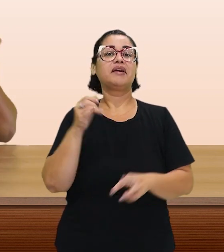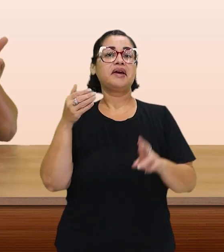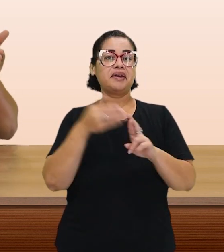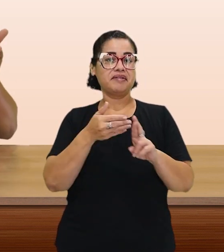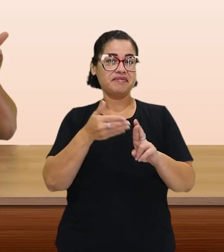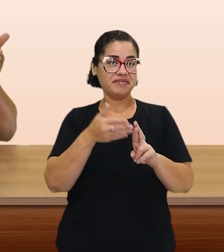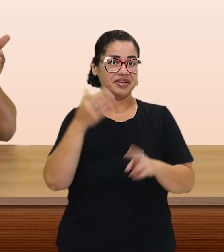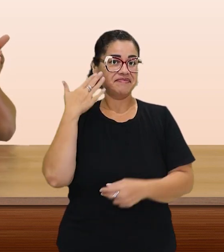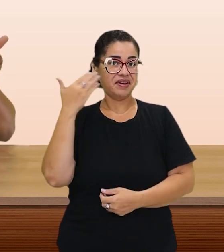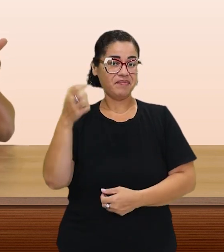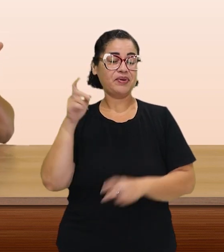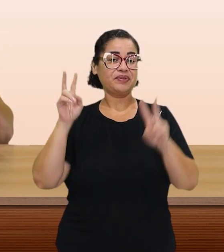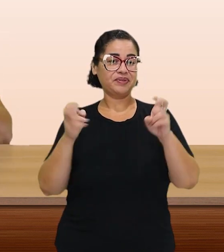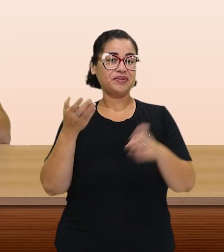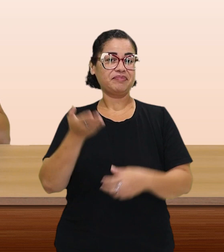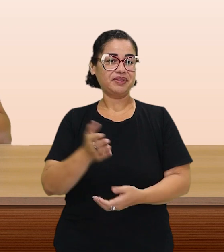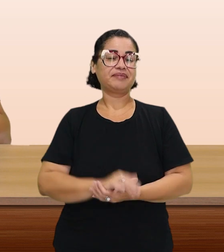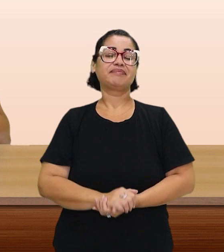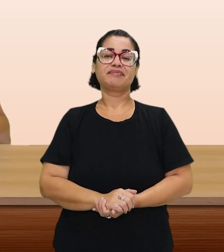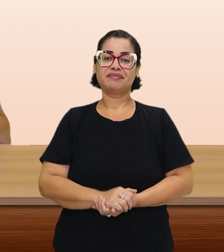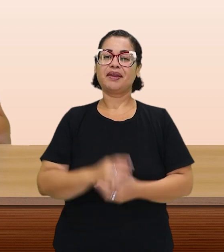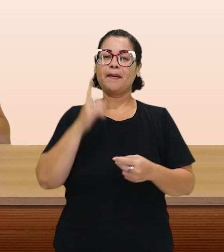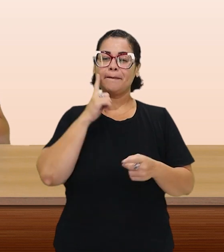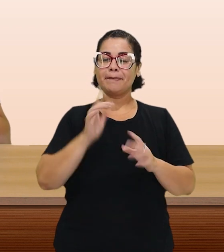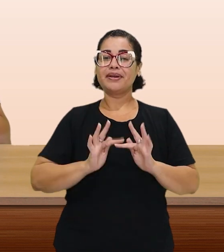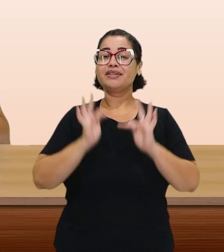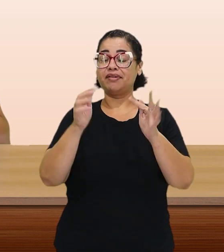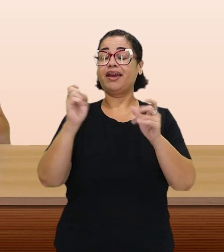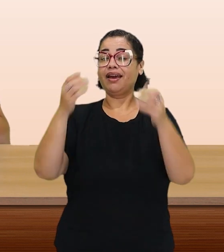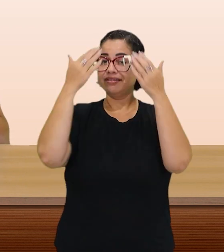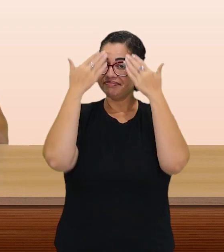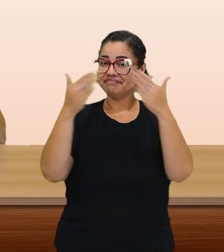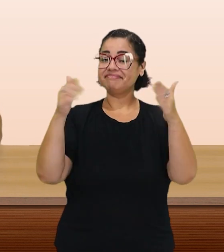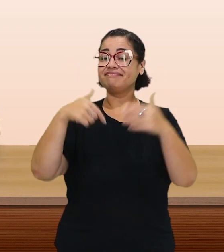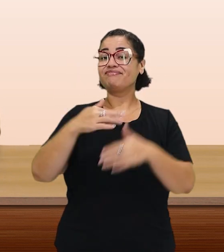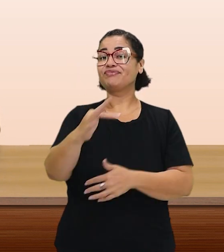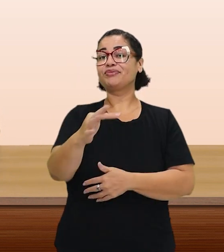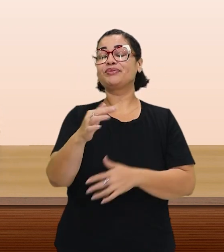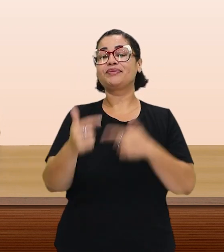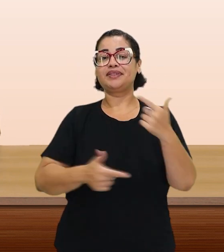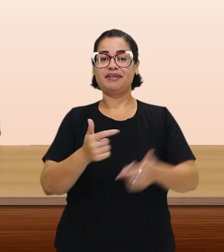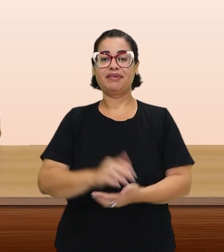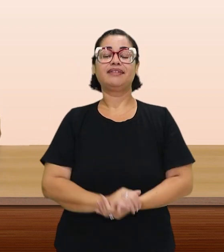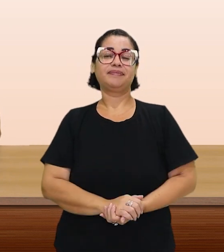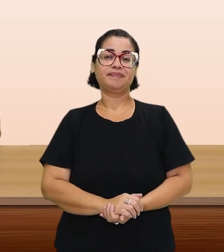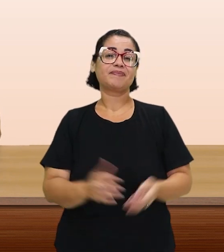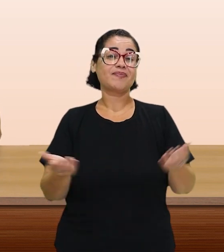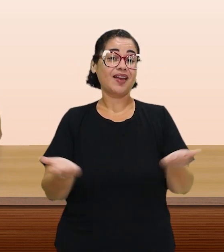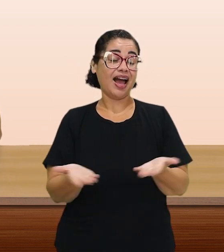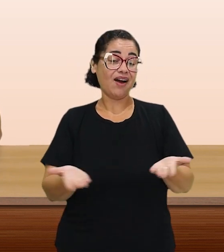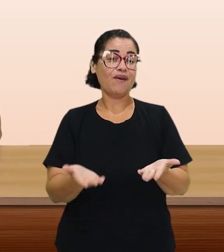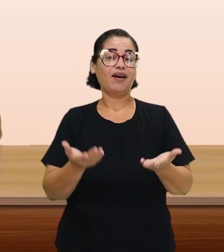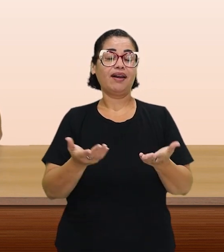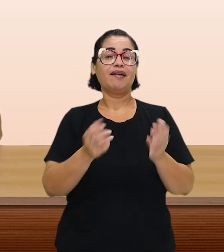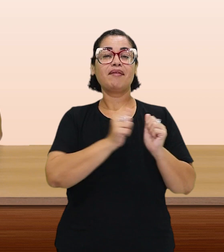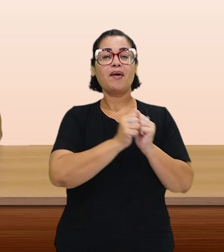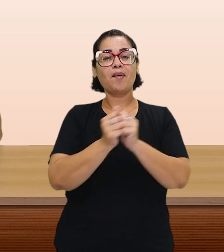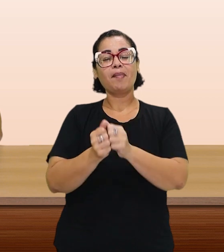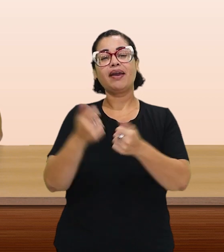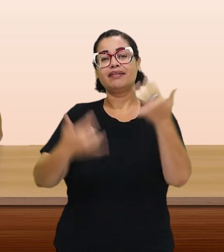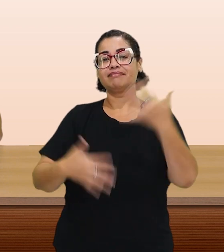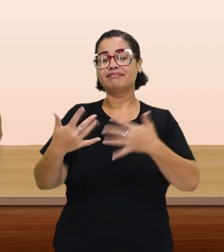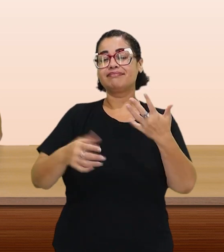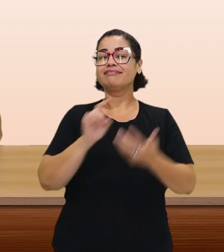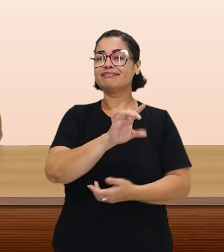é referência nesse assunto. Tudo isso, gente, visando ampliar os horizontes desse trabalho. É, e agora vamos acompanhar